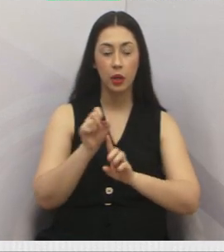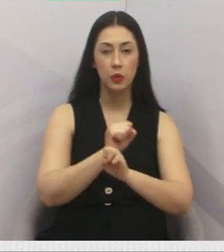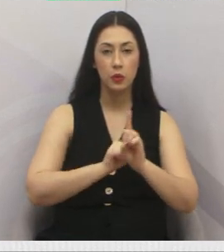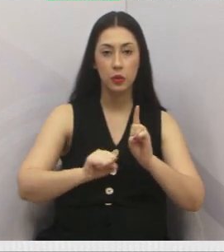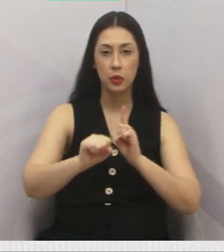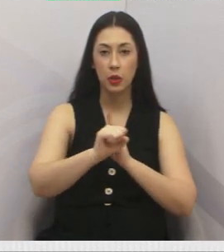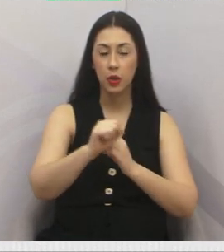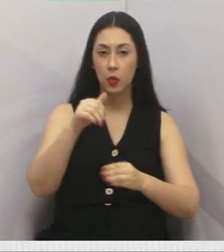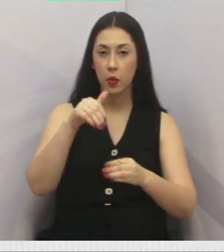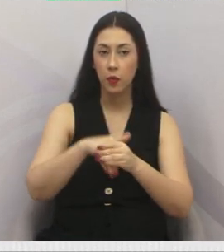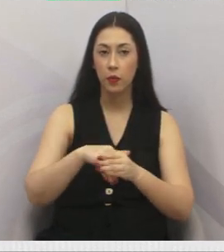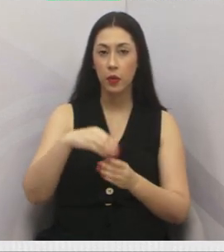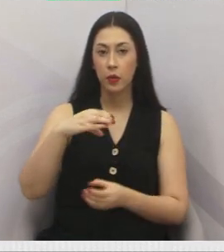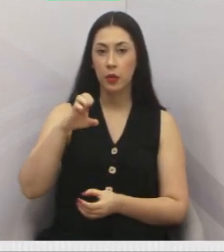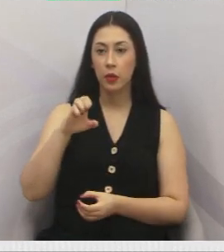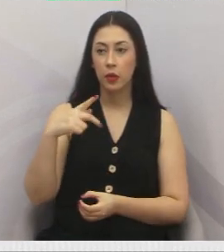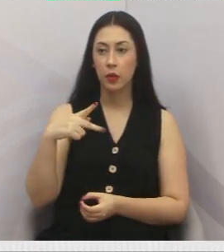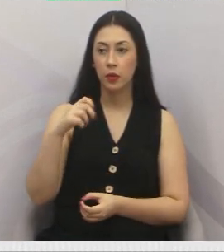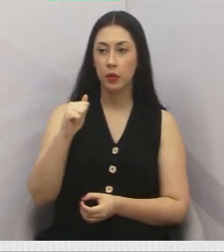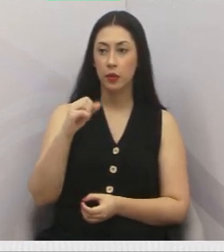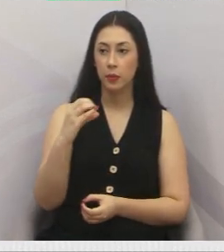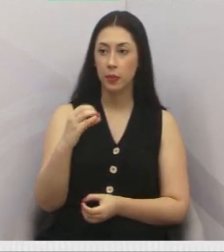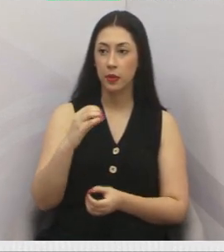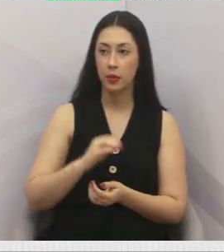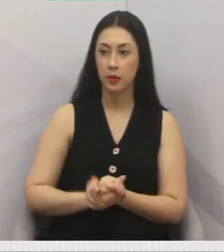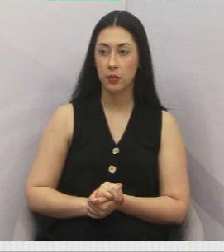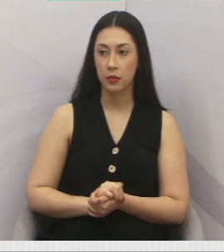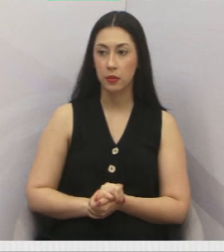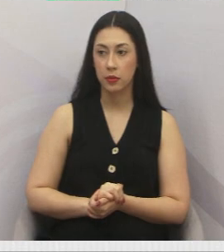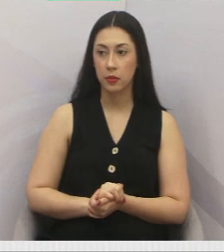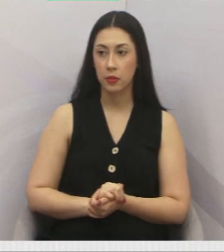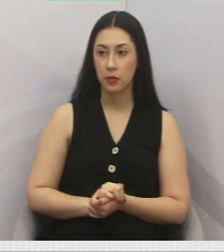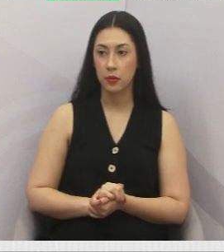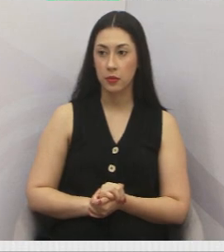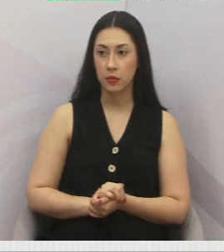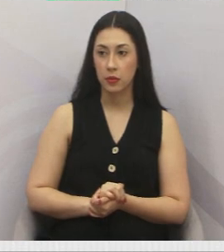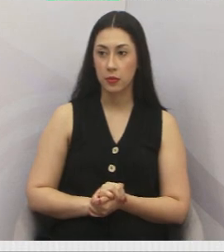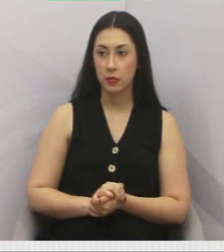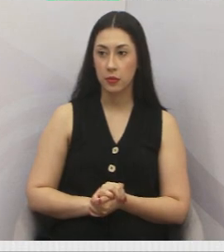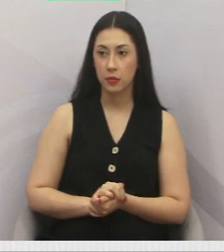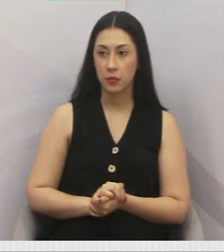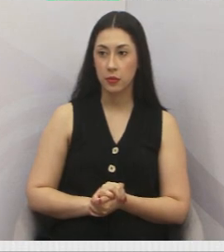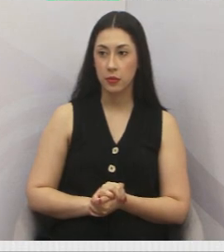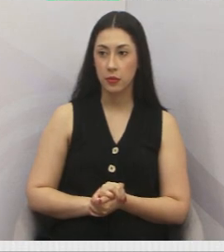Sociedade Civil, um voto para a CEPAC. Próximo voto.